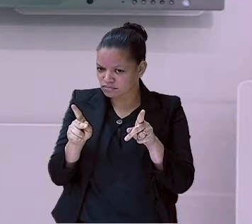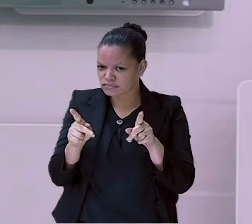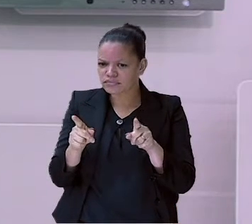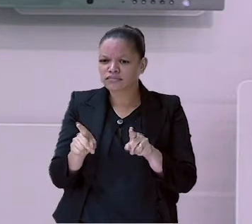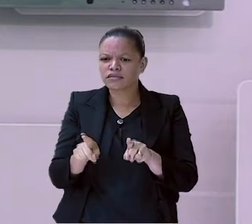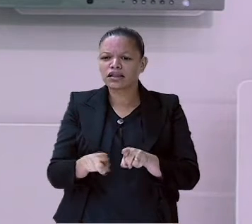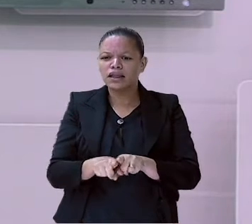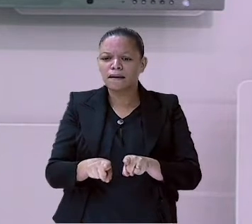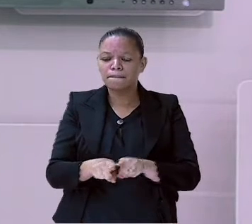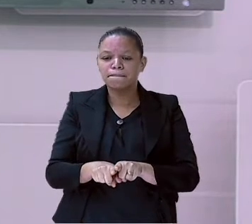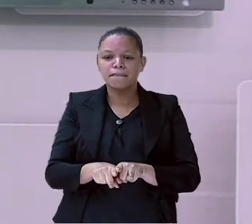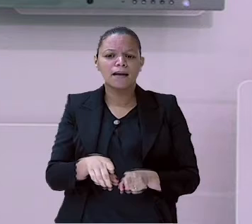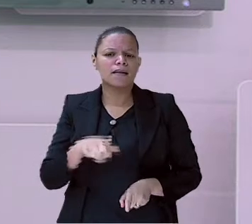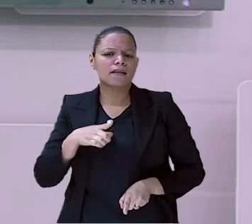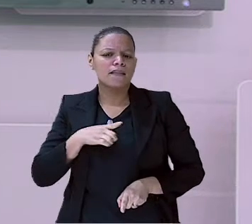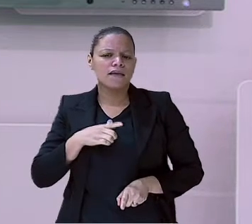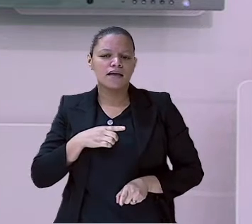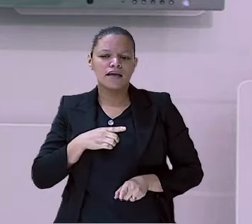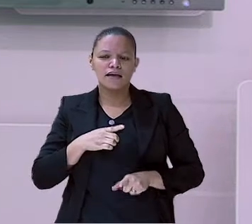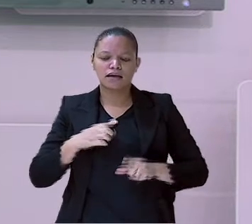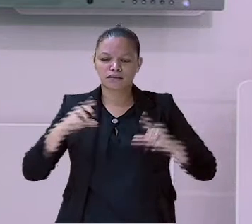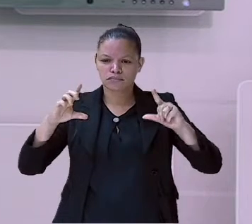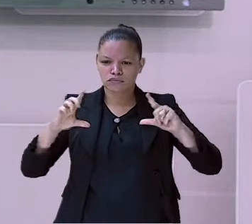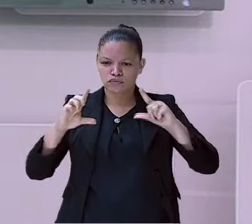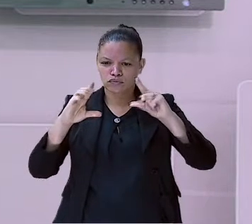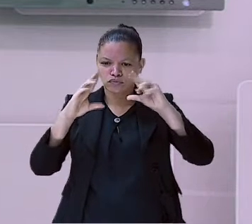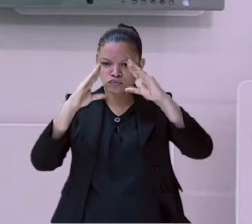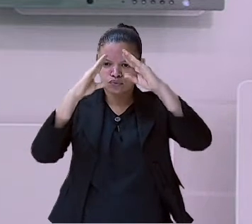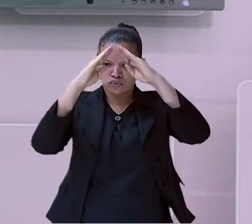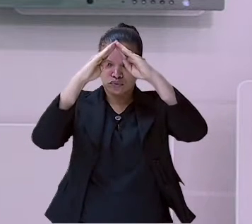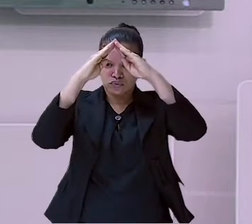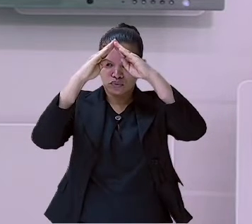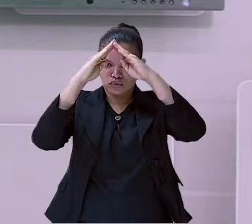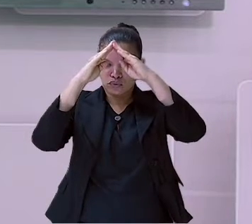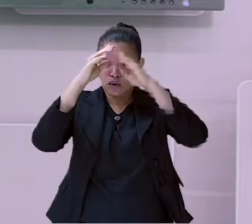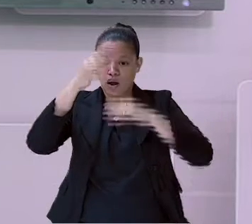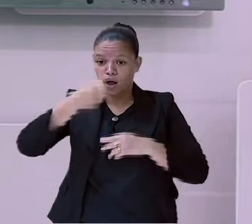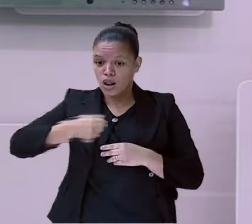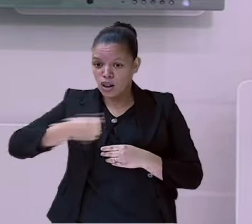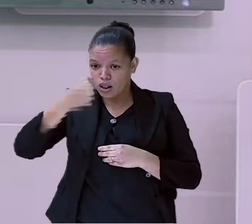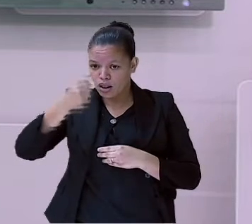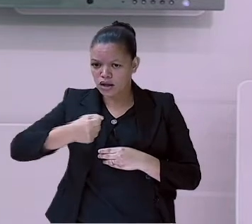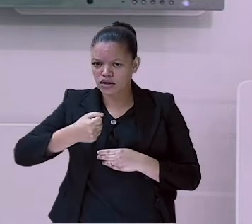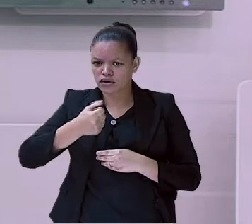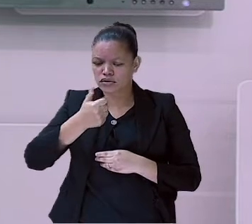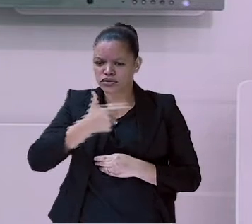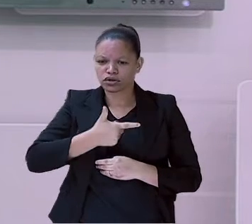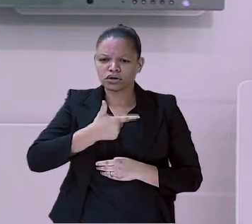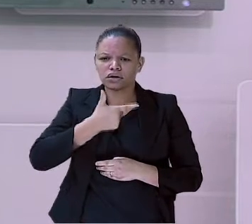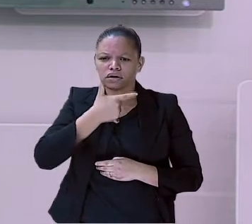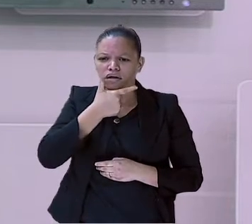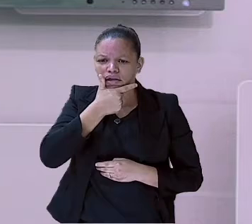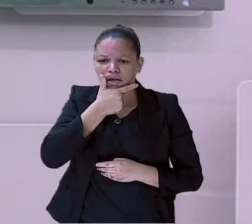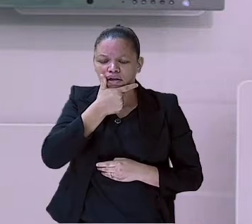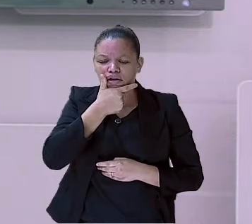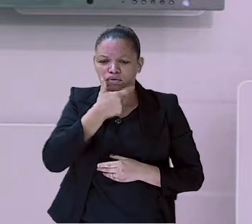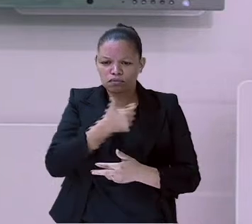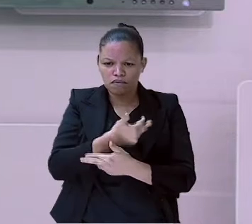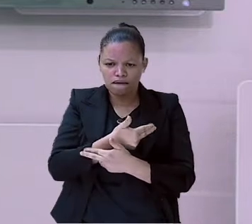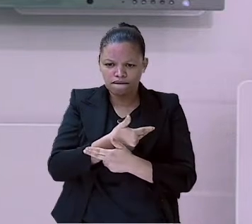temos leite, queijo e iogurte, 3 porções, entrando aqui na parte das